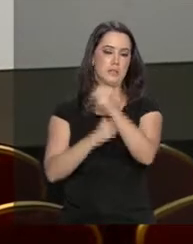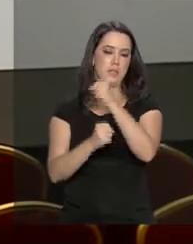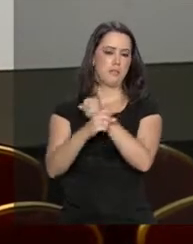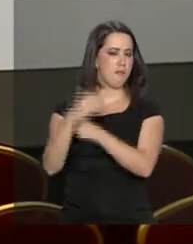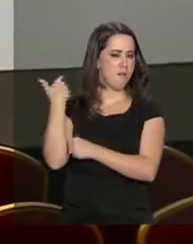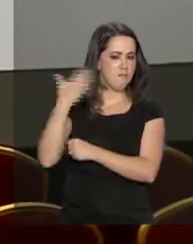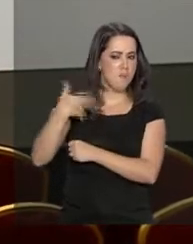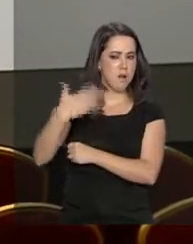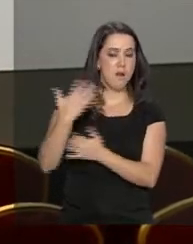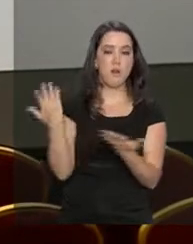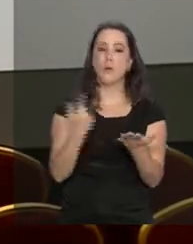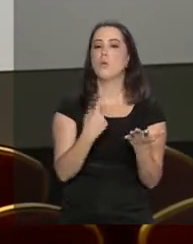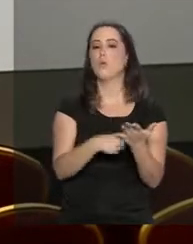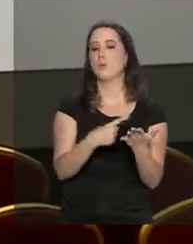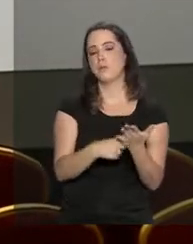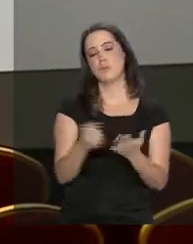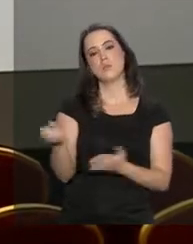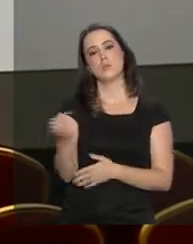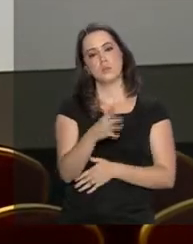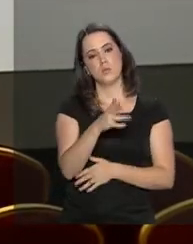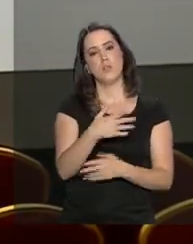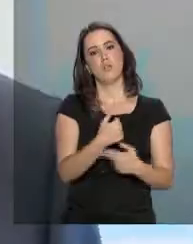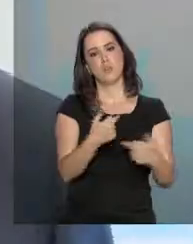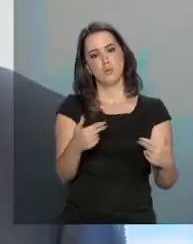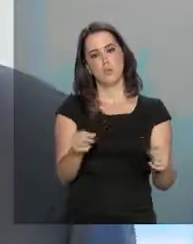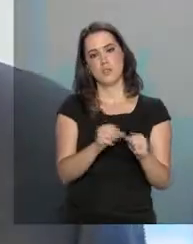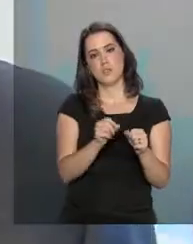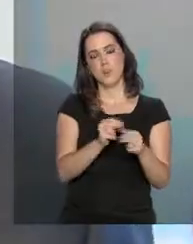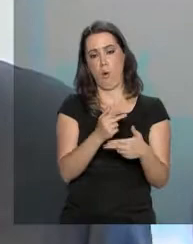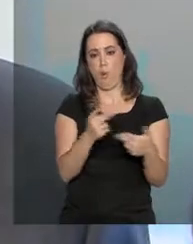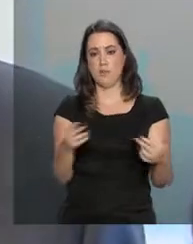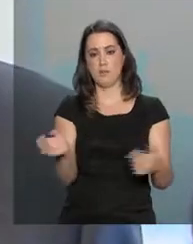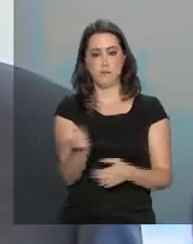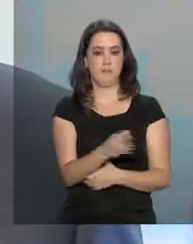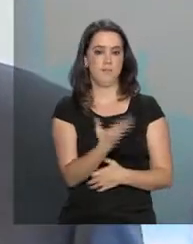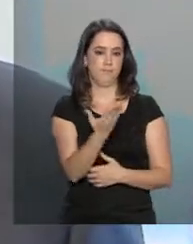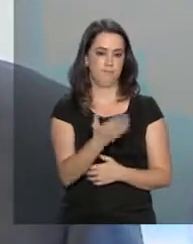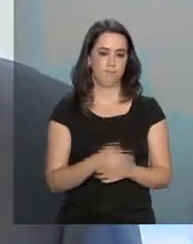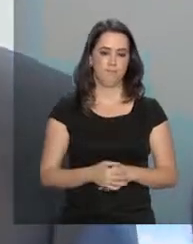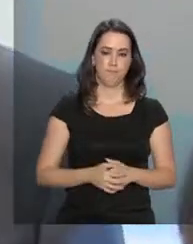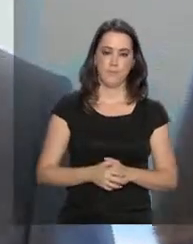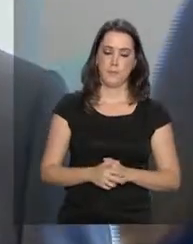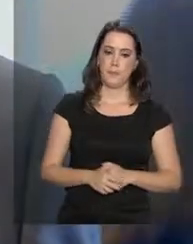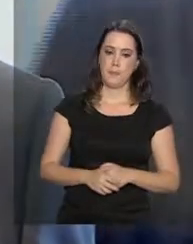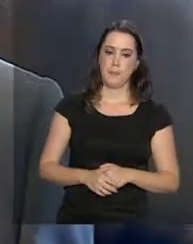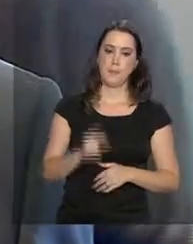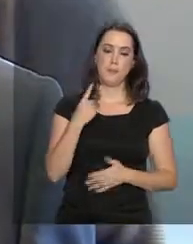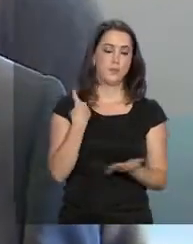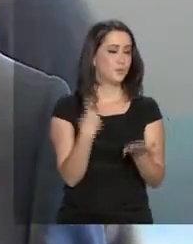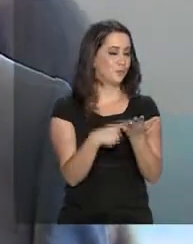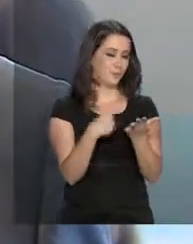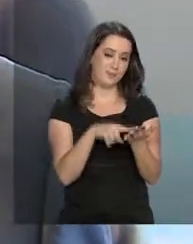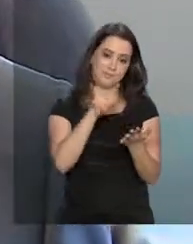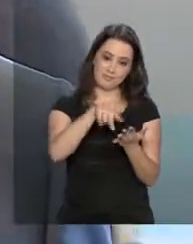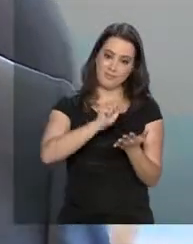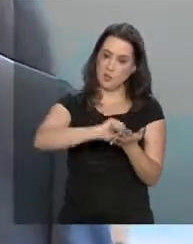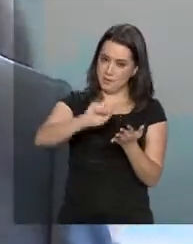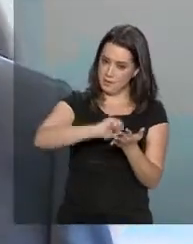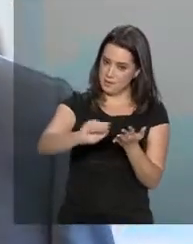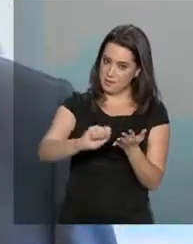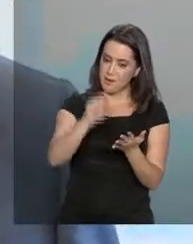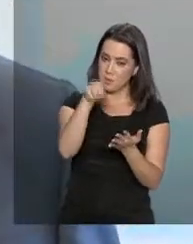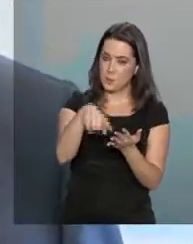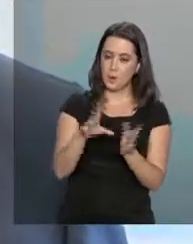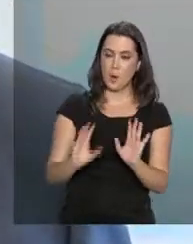será reforçado para o desenvolvimento de produtos este documento não assinamos é uma comemoração dos 30 anos e